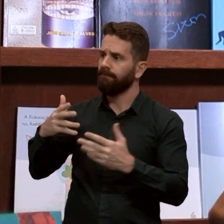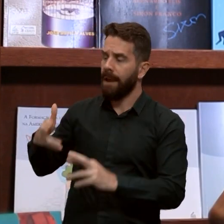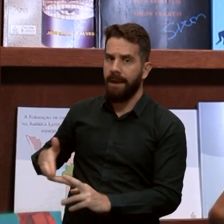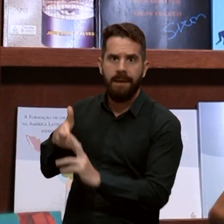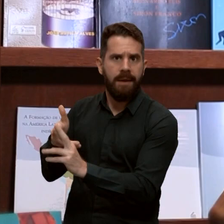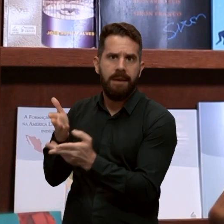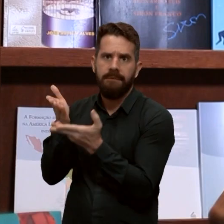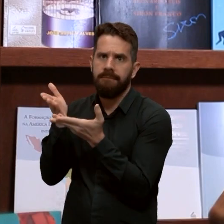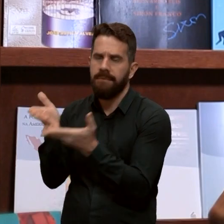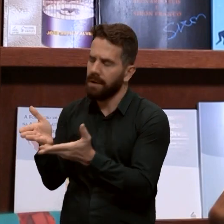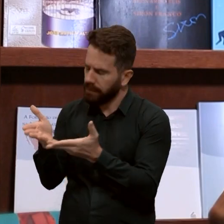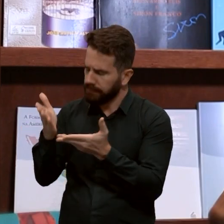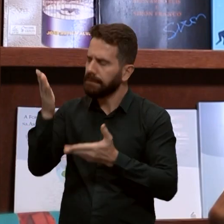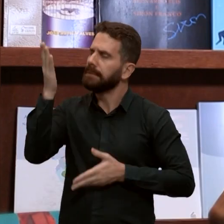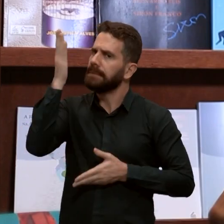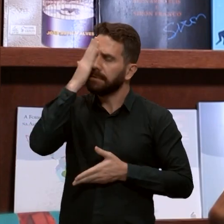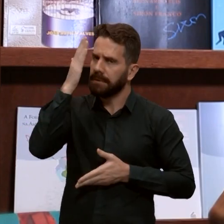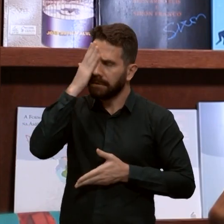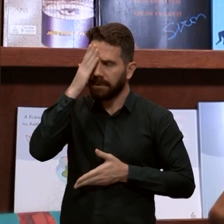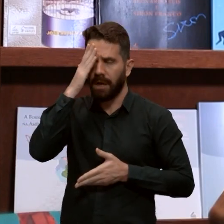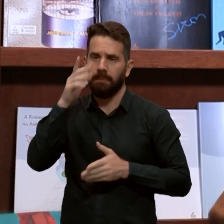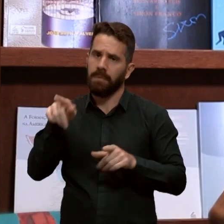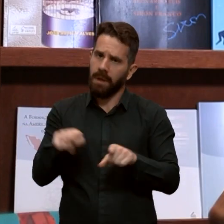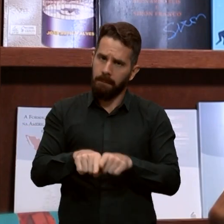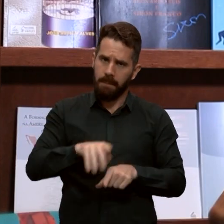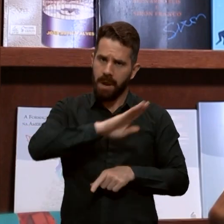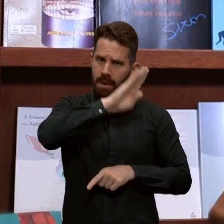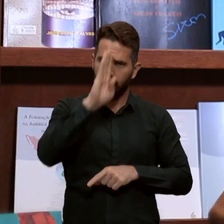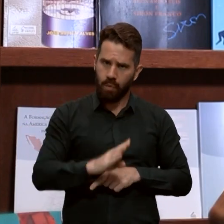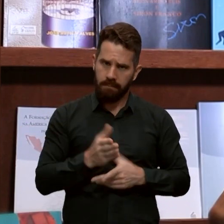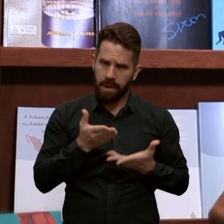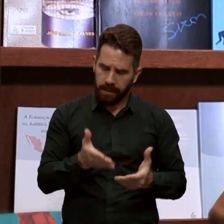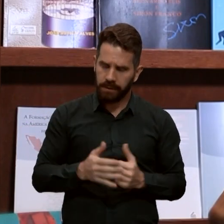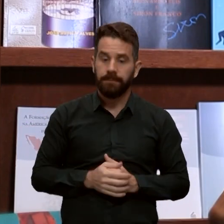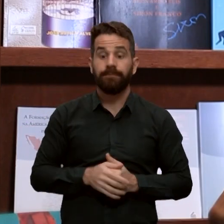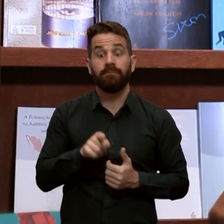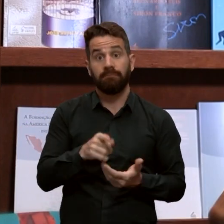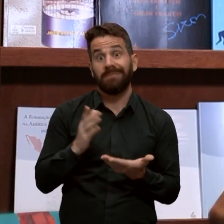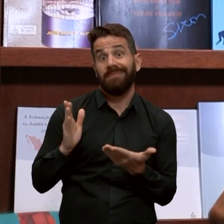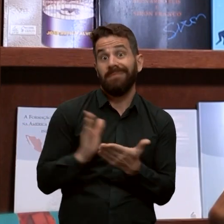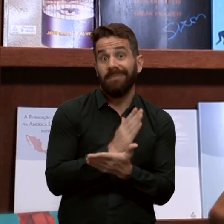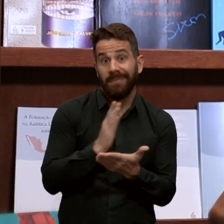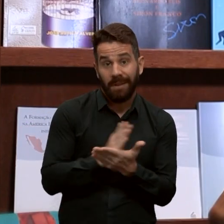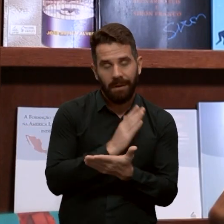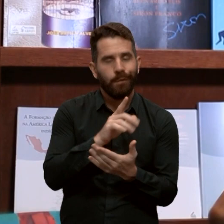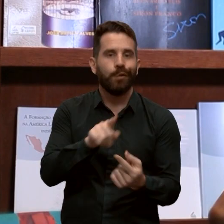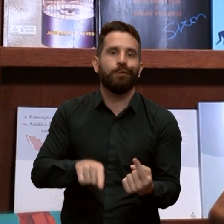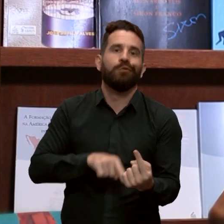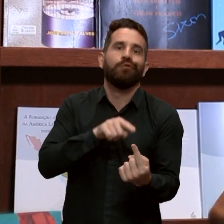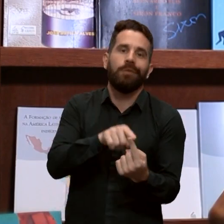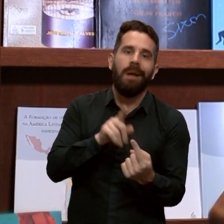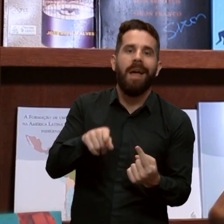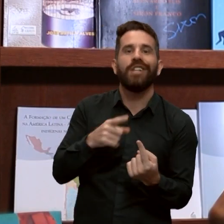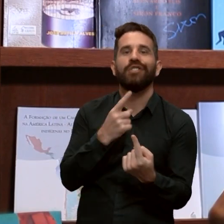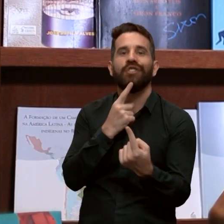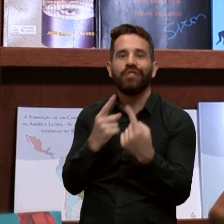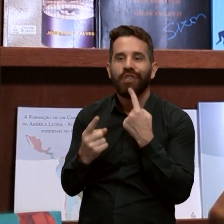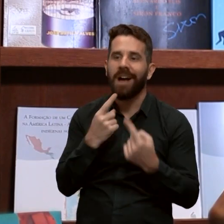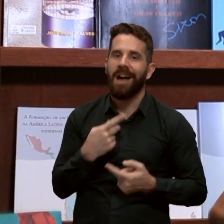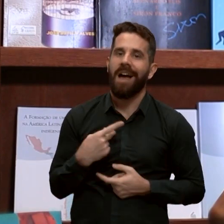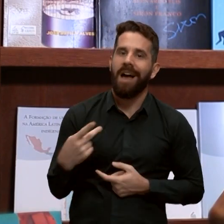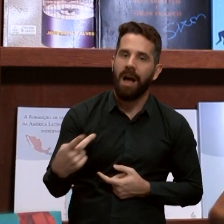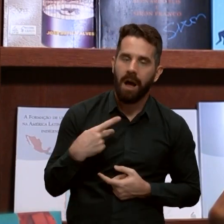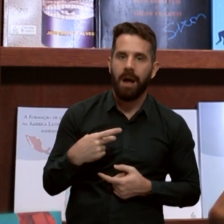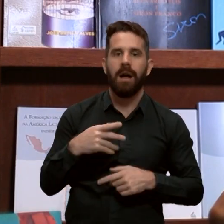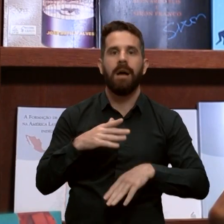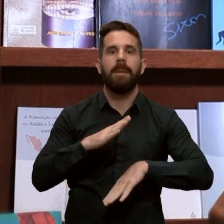mundo e tem uma grande inserção aqui no Brasil. Então essa obra foi justamente esse livro de diálogos que nós fizemos então